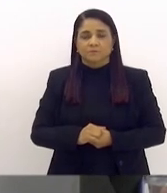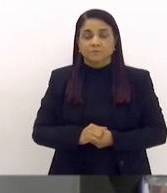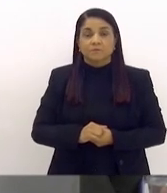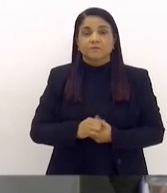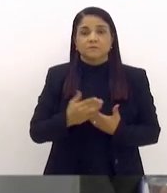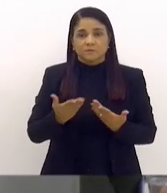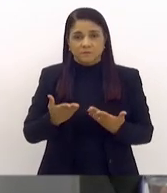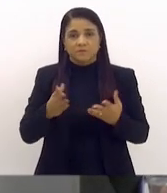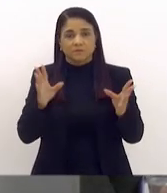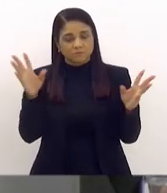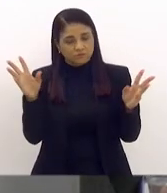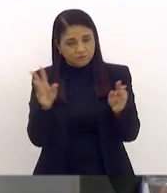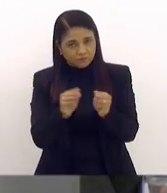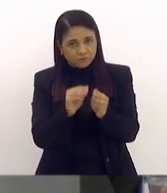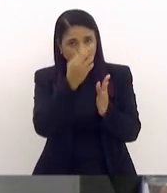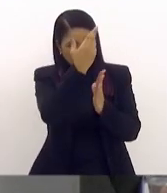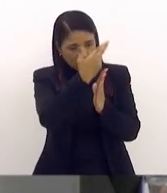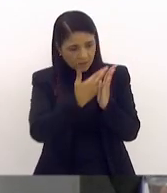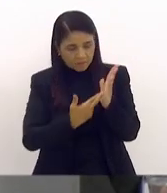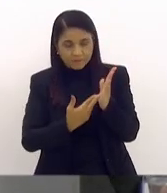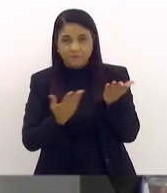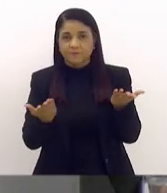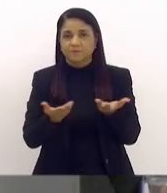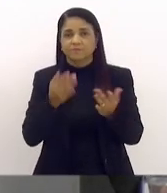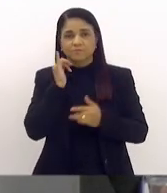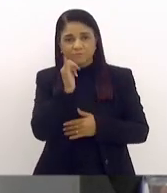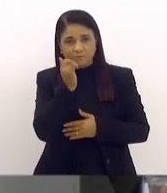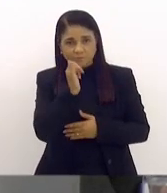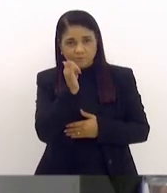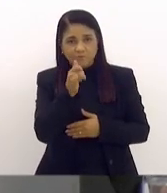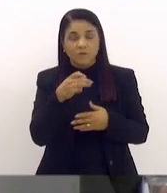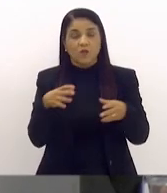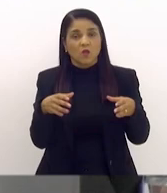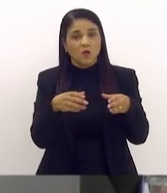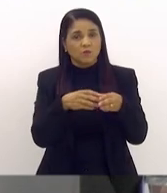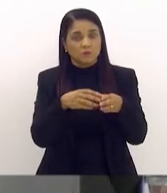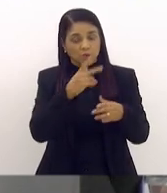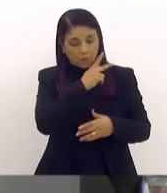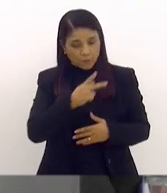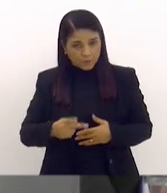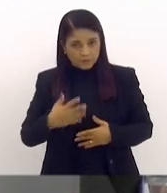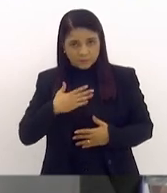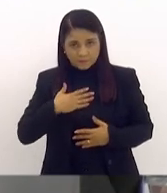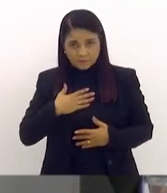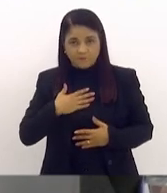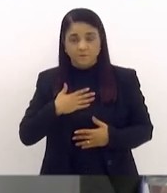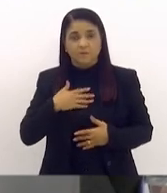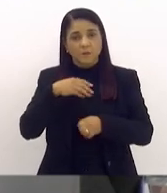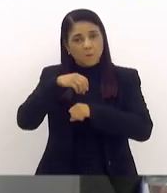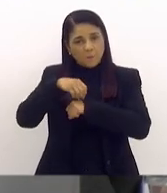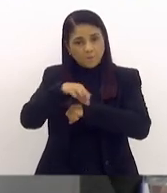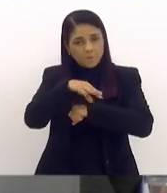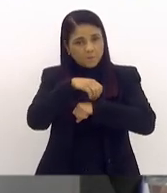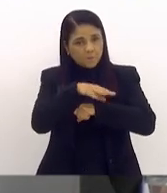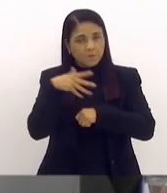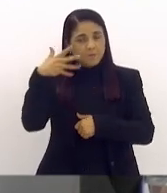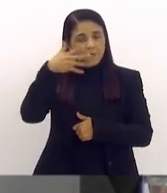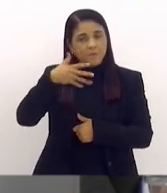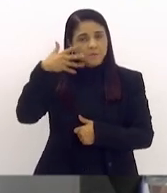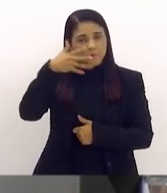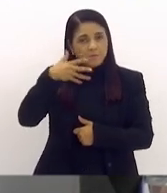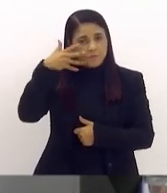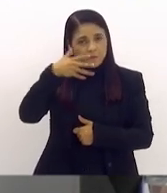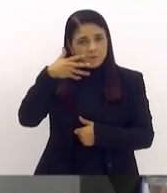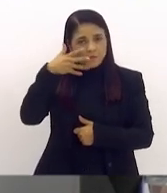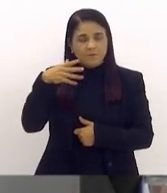esse breve relato eh eh a comissão como presidente da Comissão eu gostaria de estar passando a palavra pro